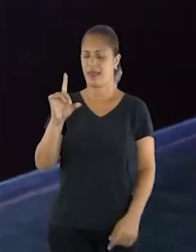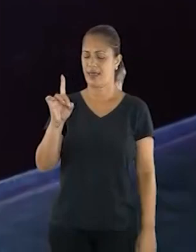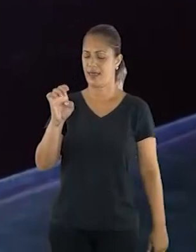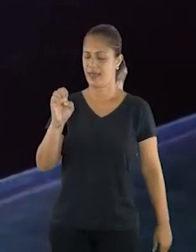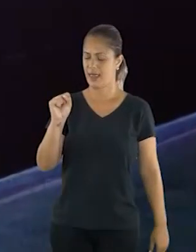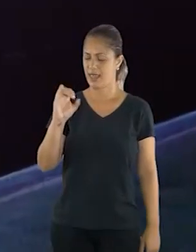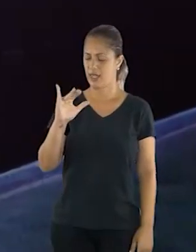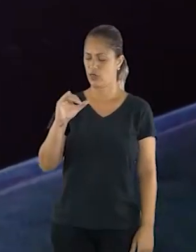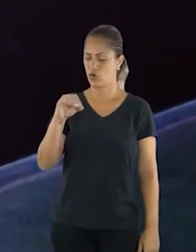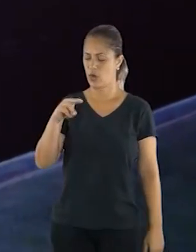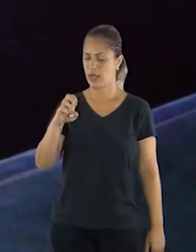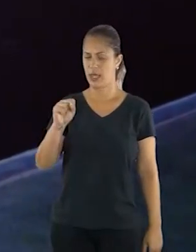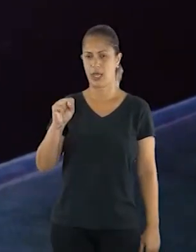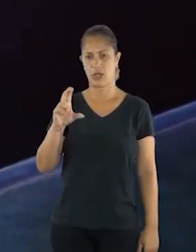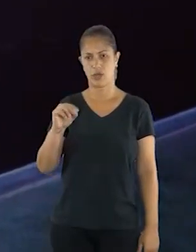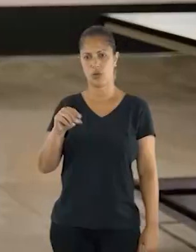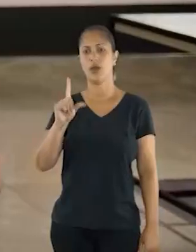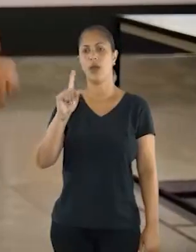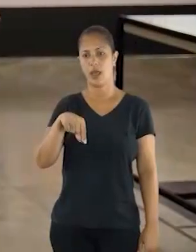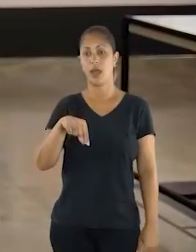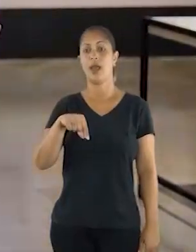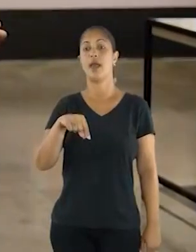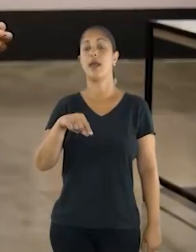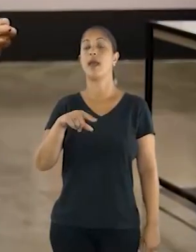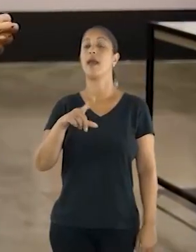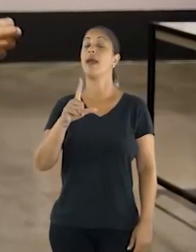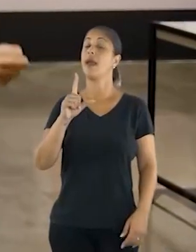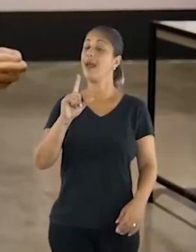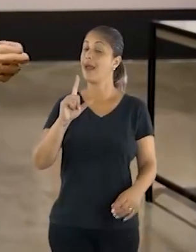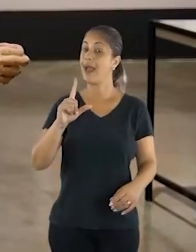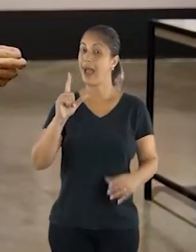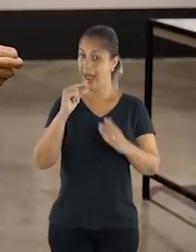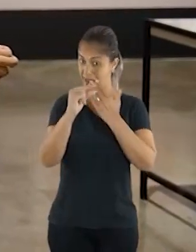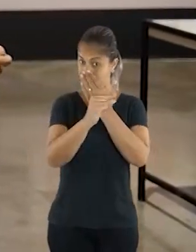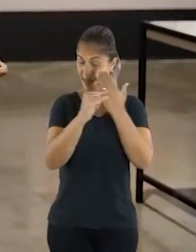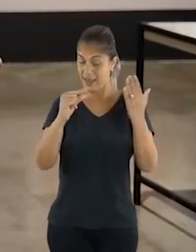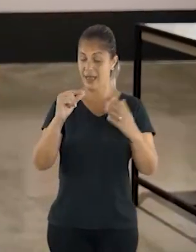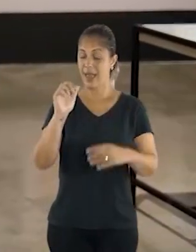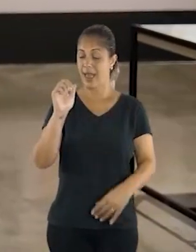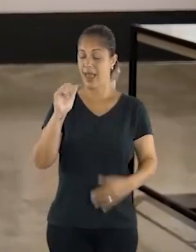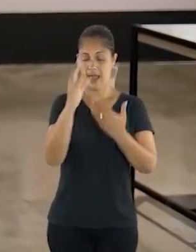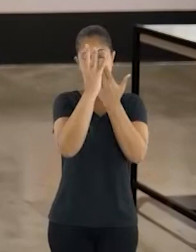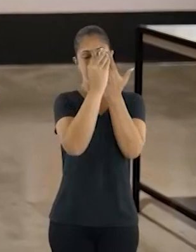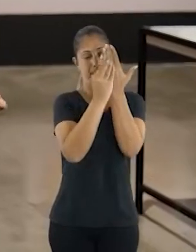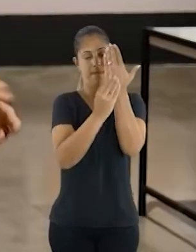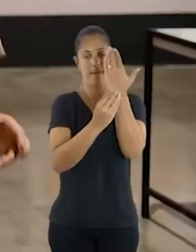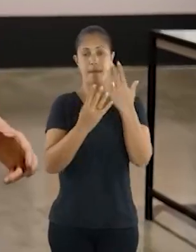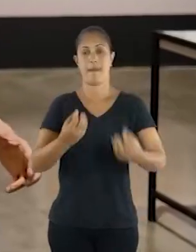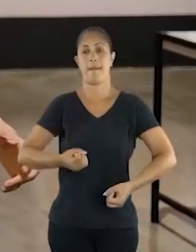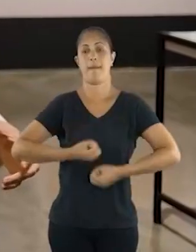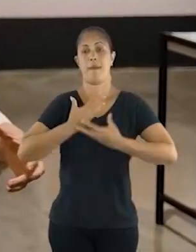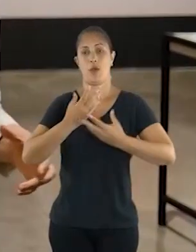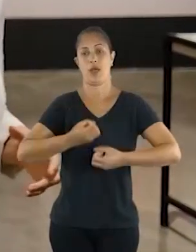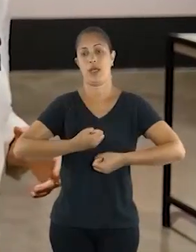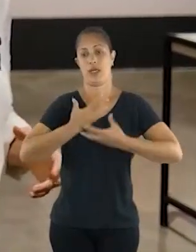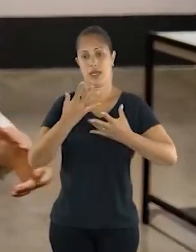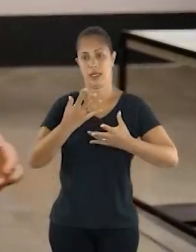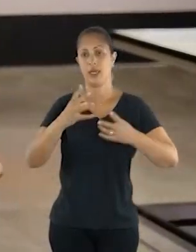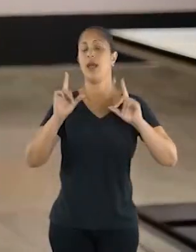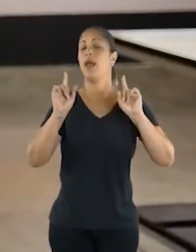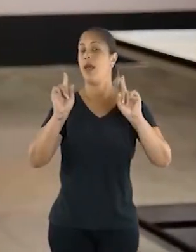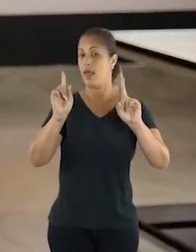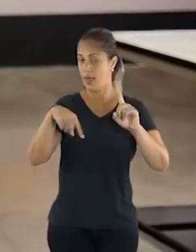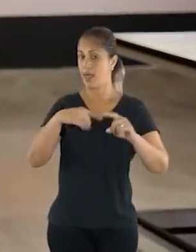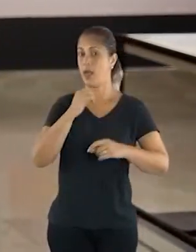sonetos com mote alheio, e que é uma autobiografia poética, em que ele vai contar